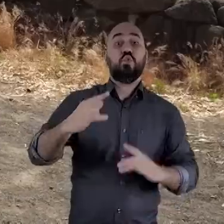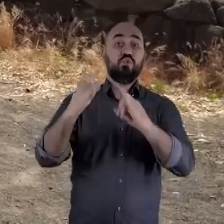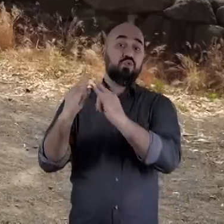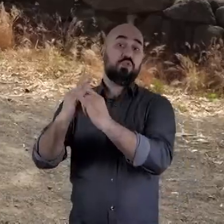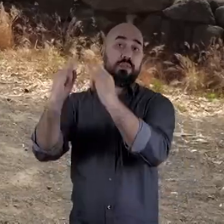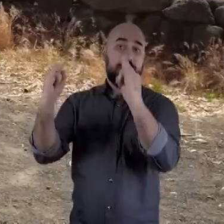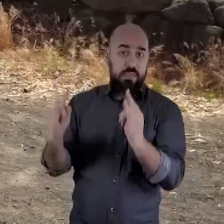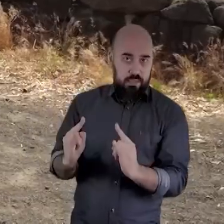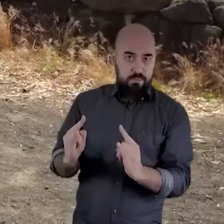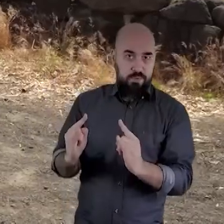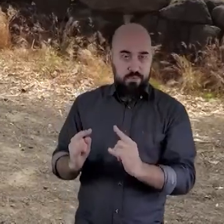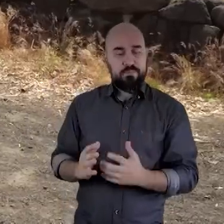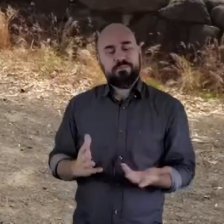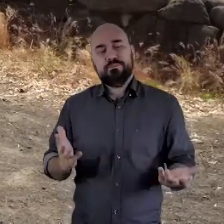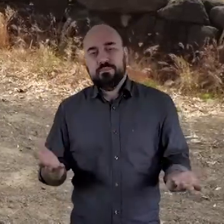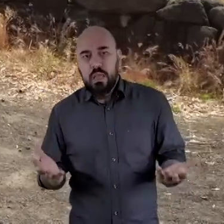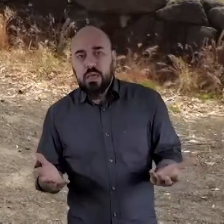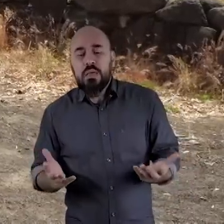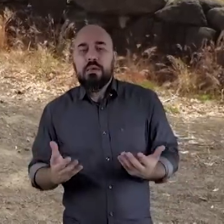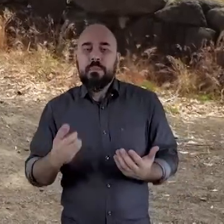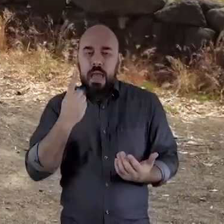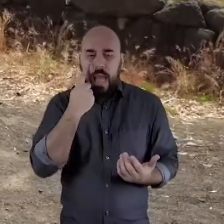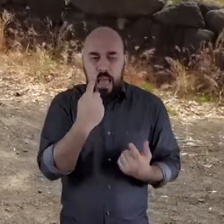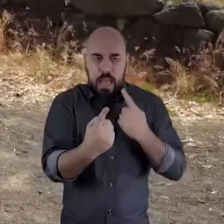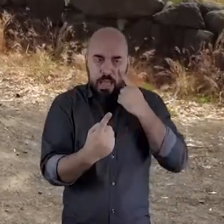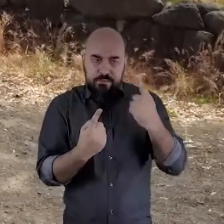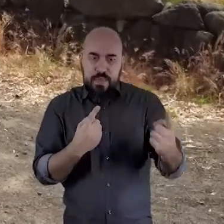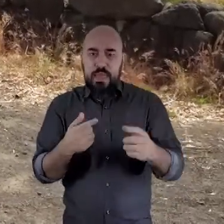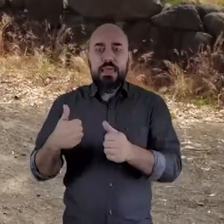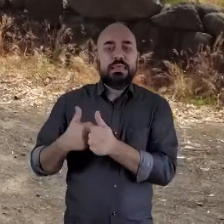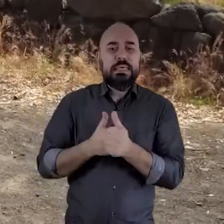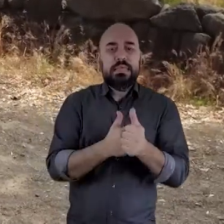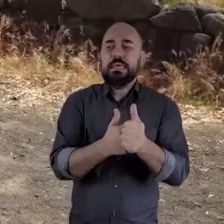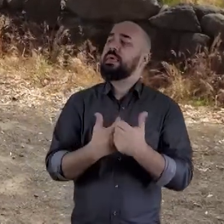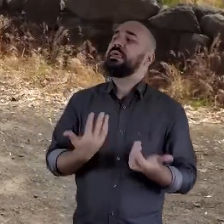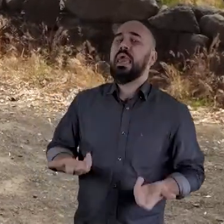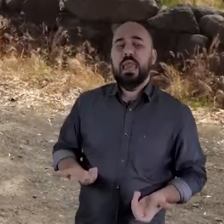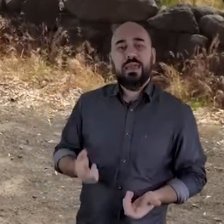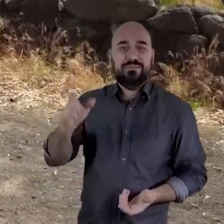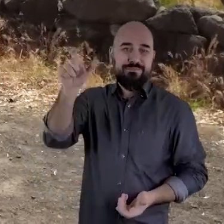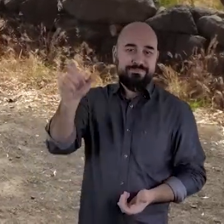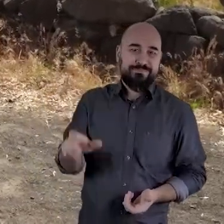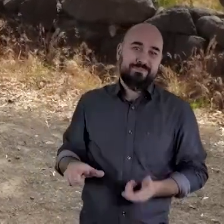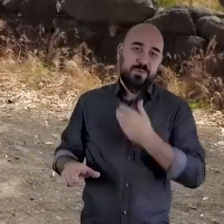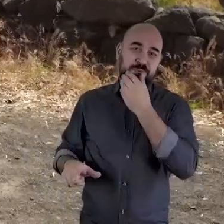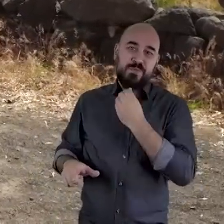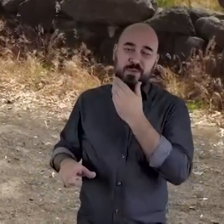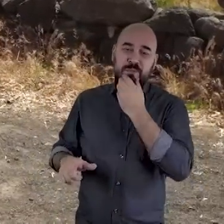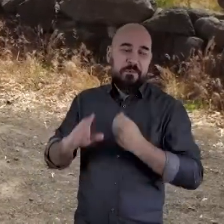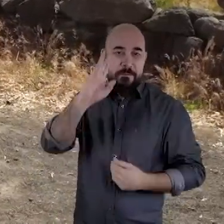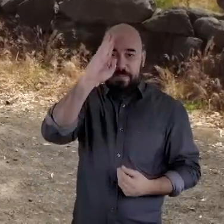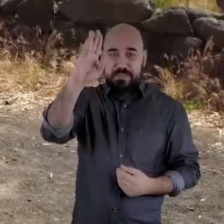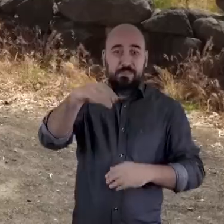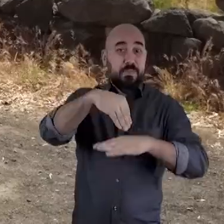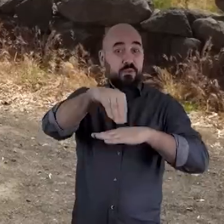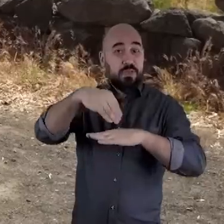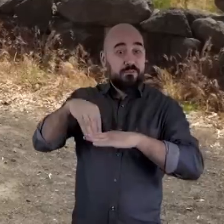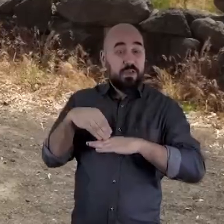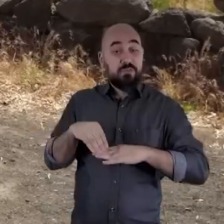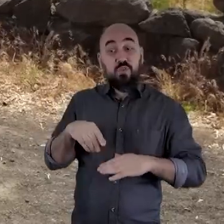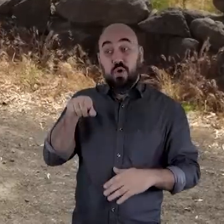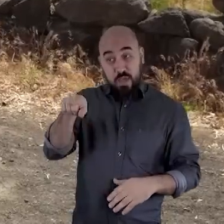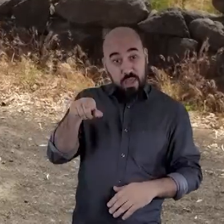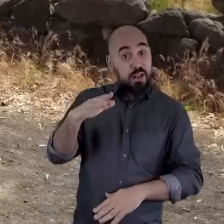certo? Agora, para nos guiar neste sítio arqueológico, nada melhor do que um dos principais escavadores aqui, um dos